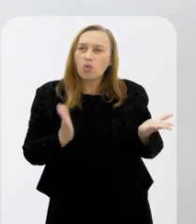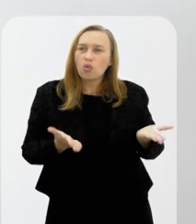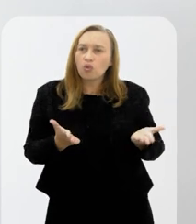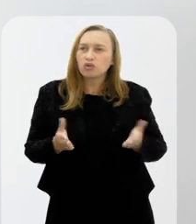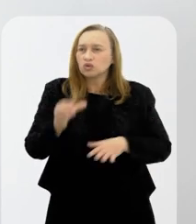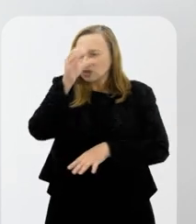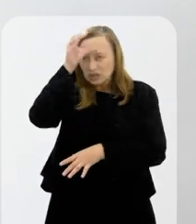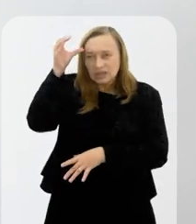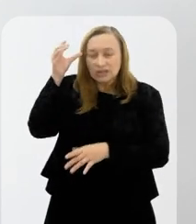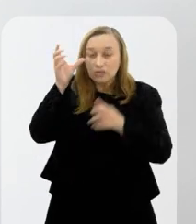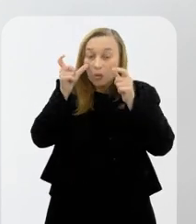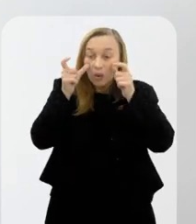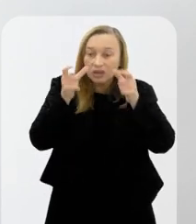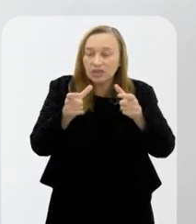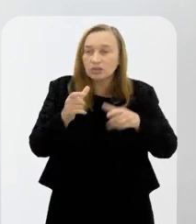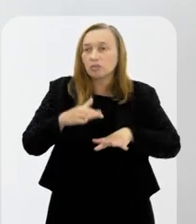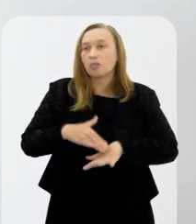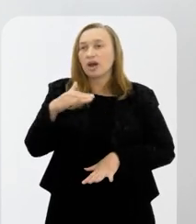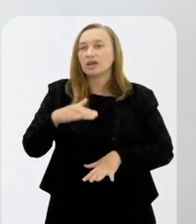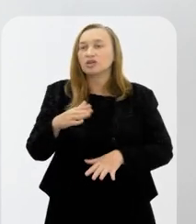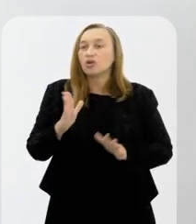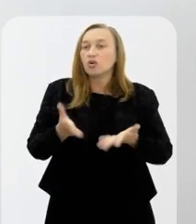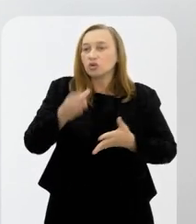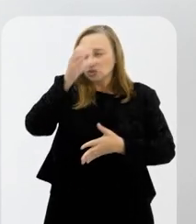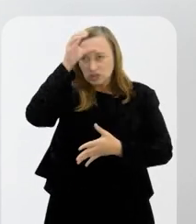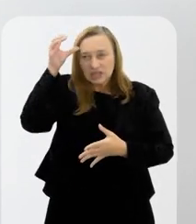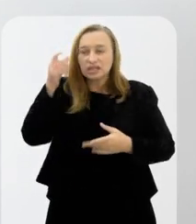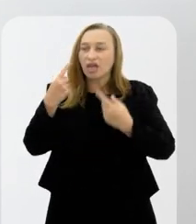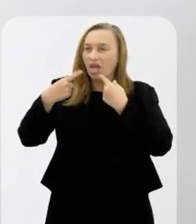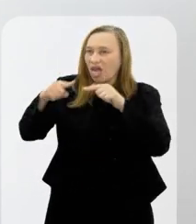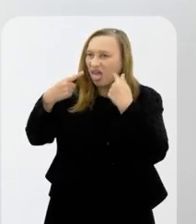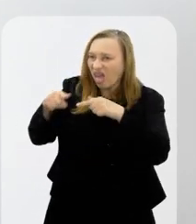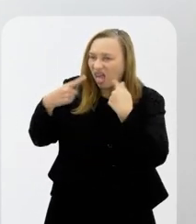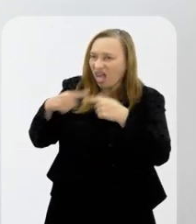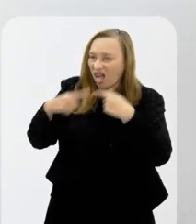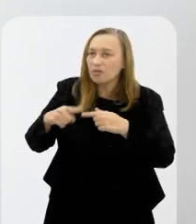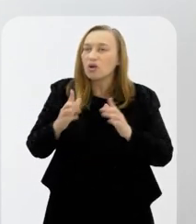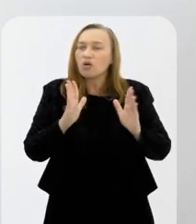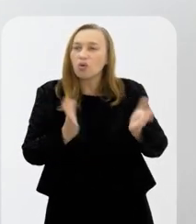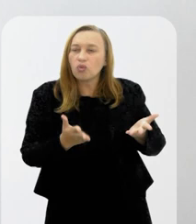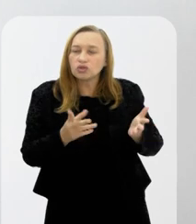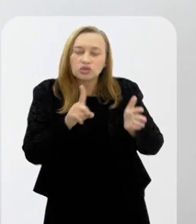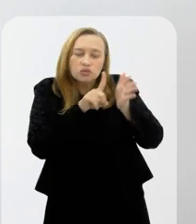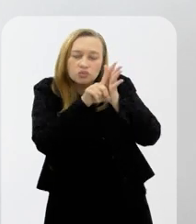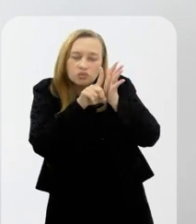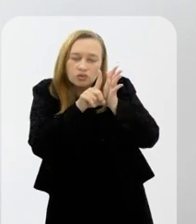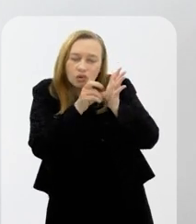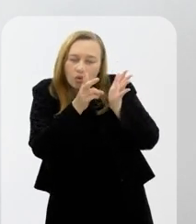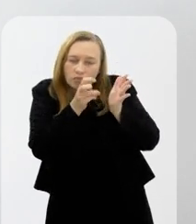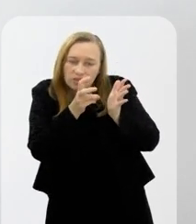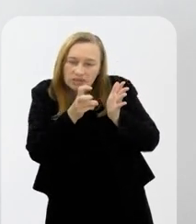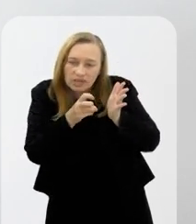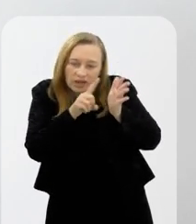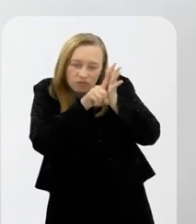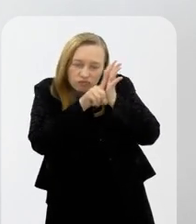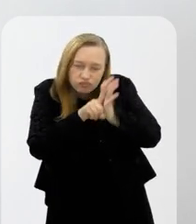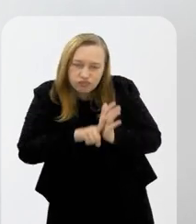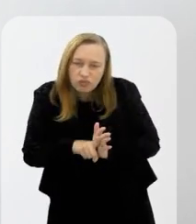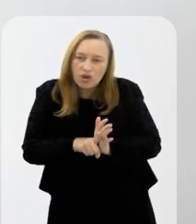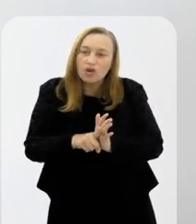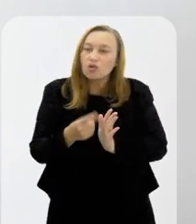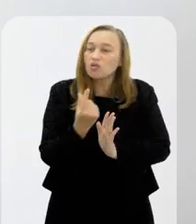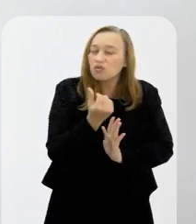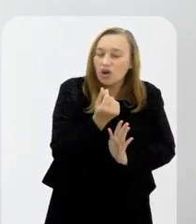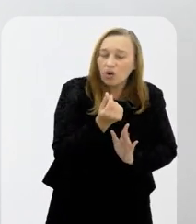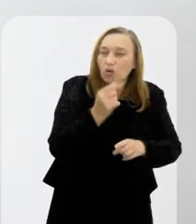o consumidor está mais atento hoje o consumidor dor reclama hoje o consumidor Verifica a validade dos produtos